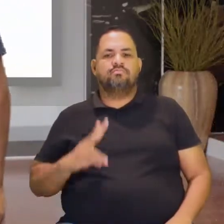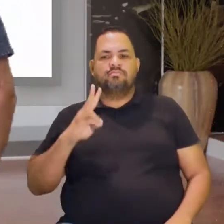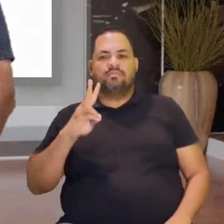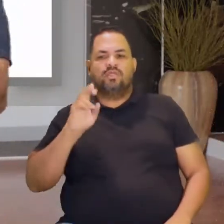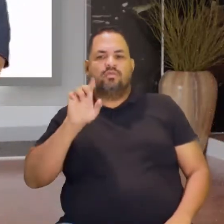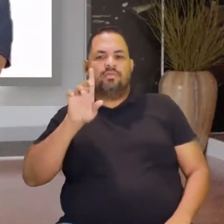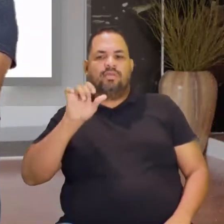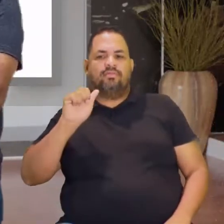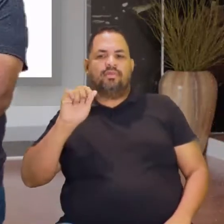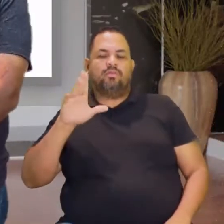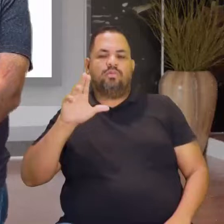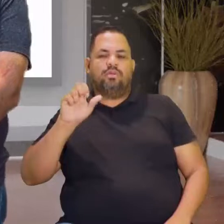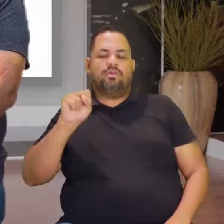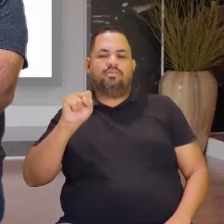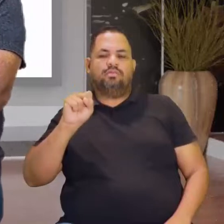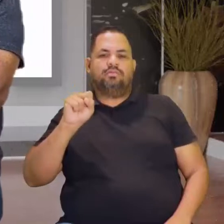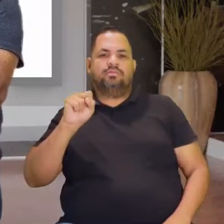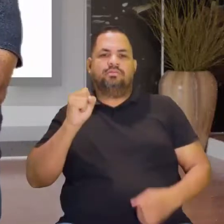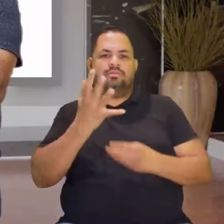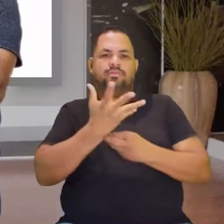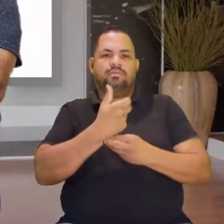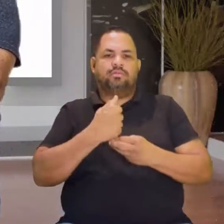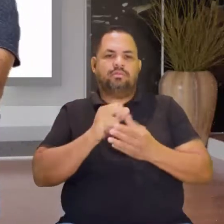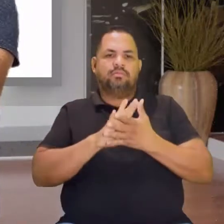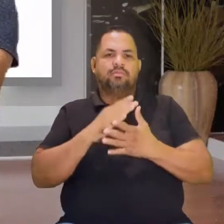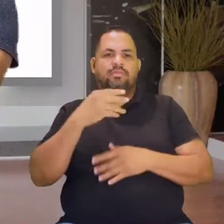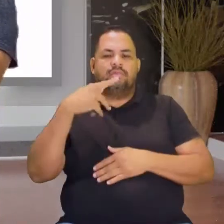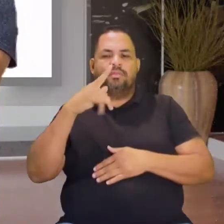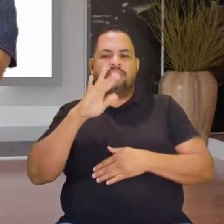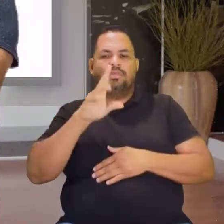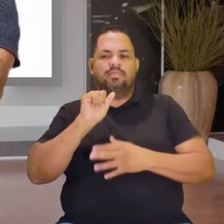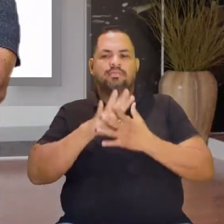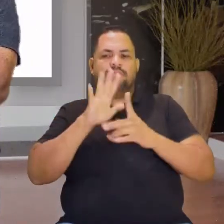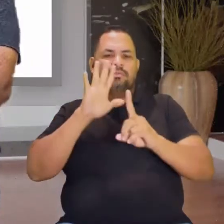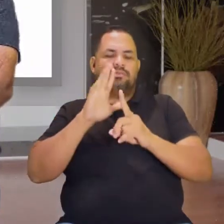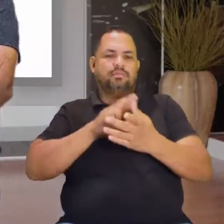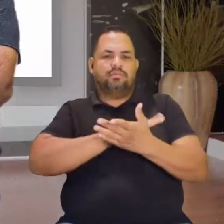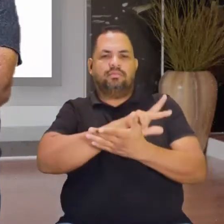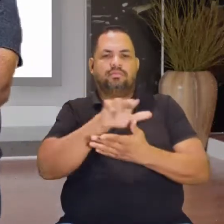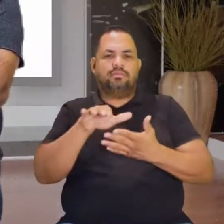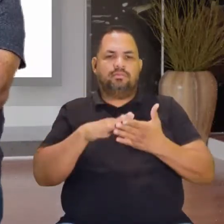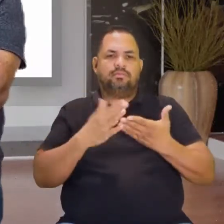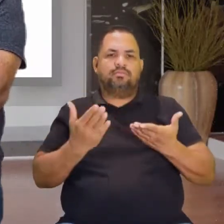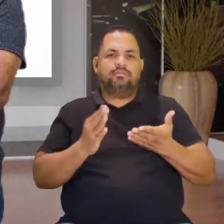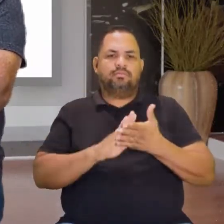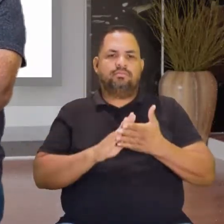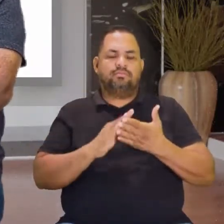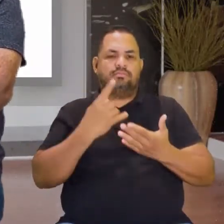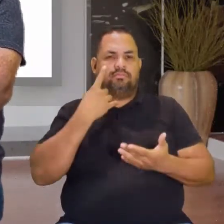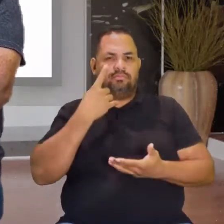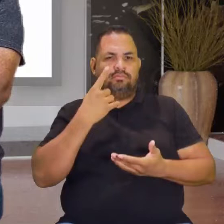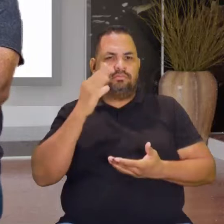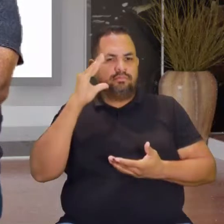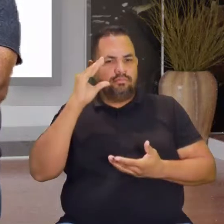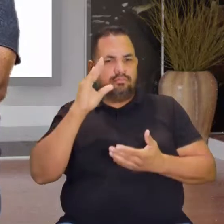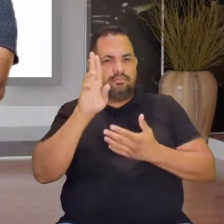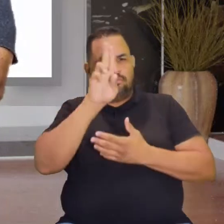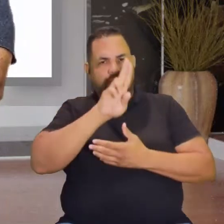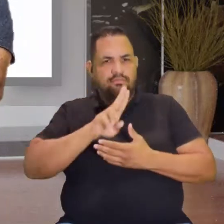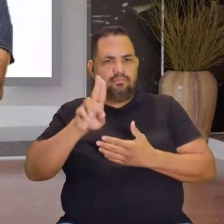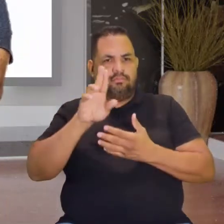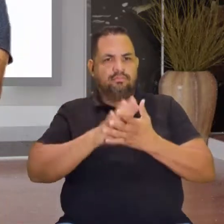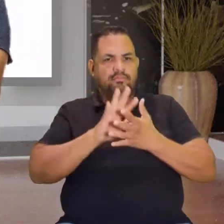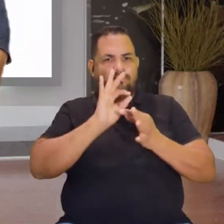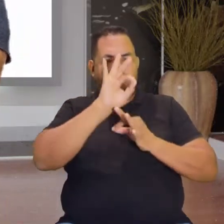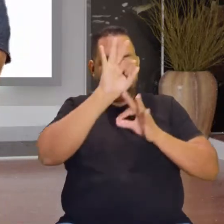artística de Picasso. E Picasso influenciou muitos artistas, porque é muito interessante fazer obras, né? Utilizando aí